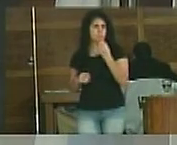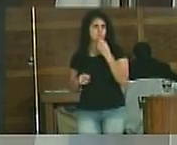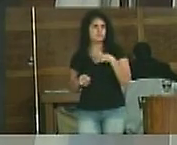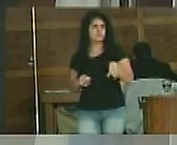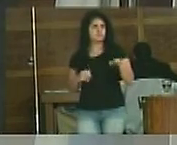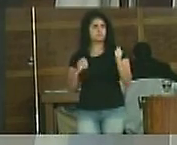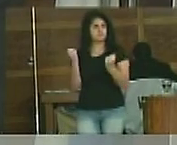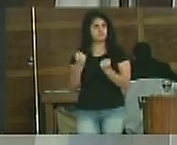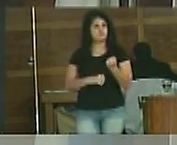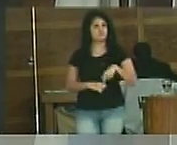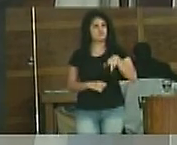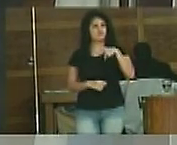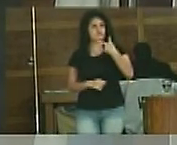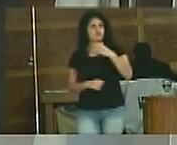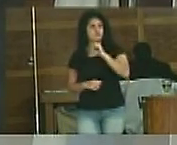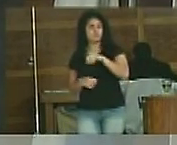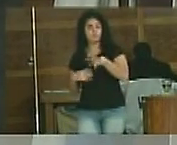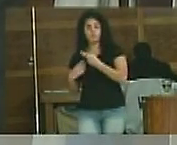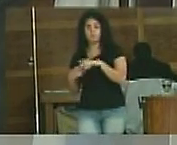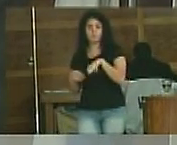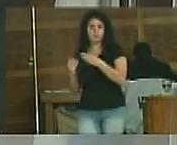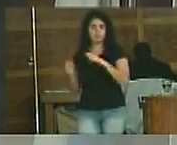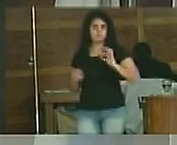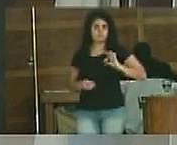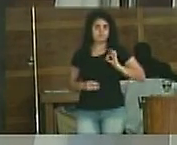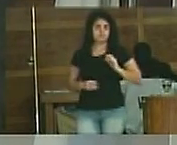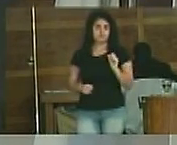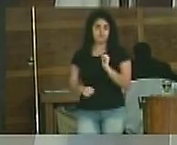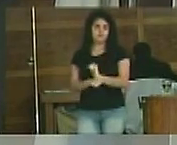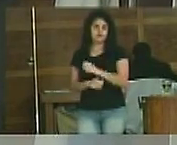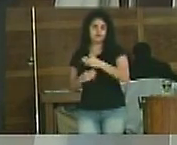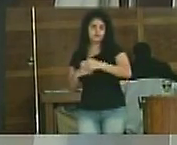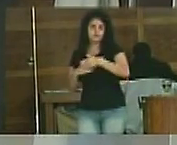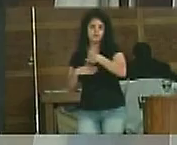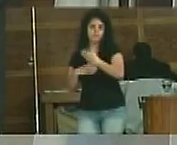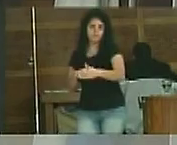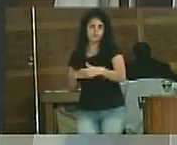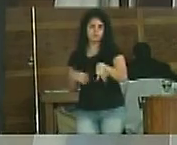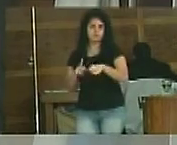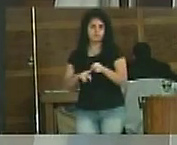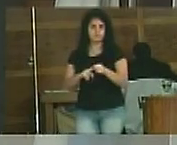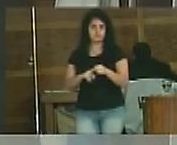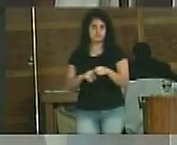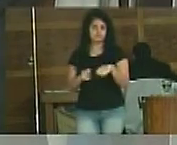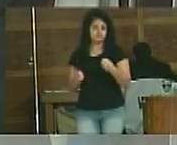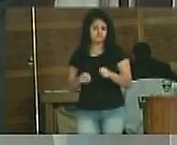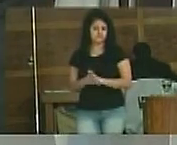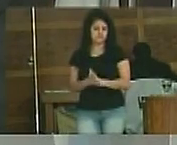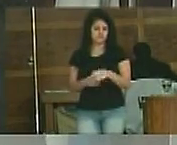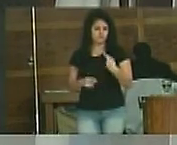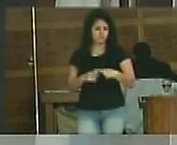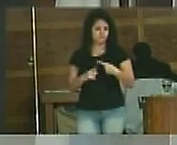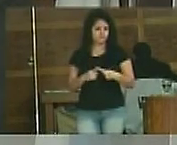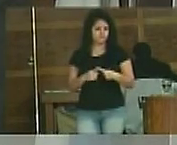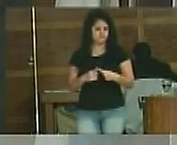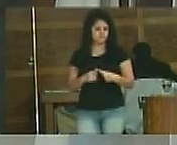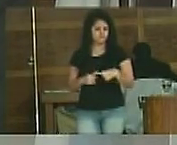28, viatura de outros batalhões para parar na porta da comunidade, não adianta. O morador está